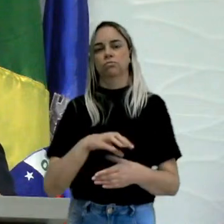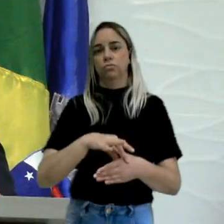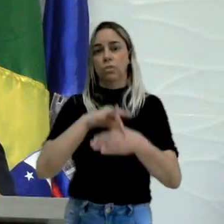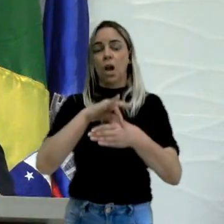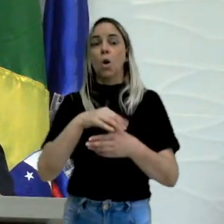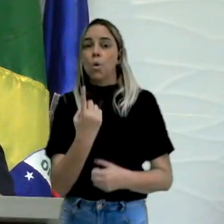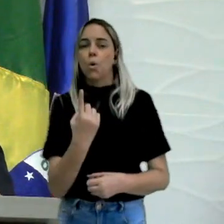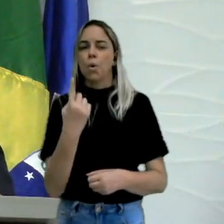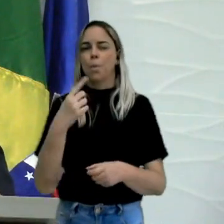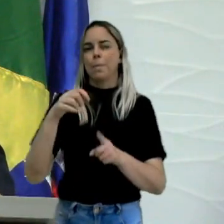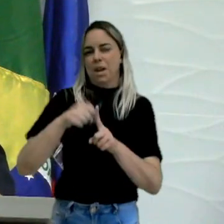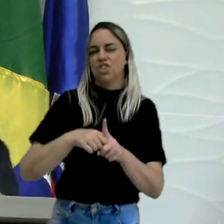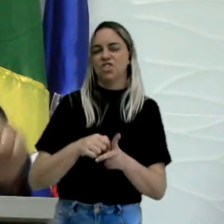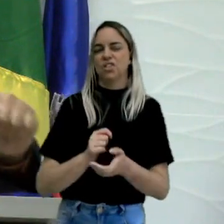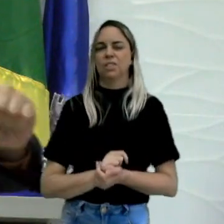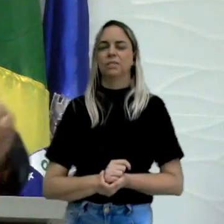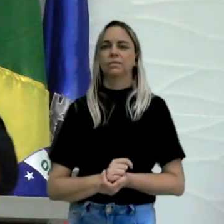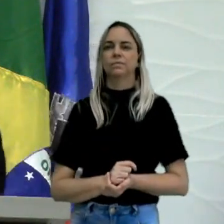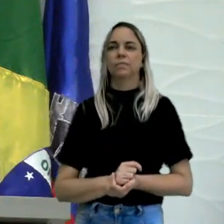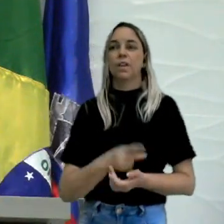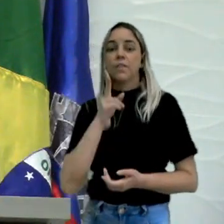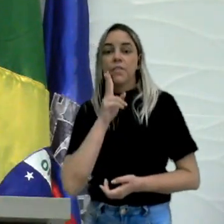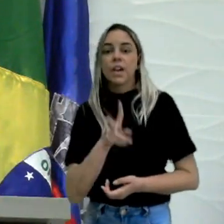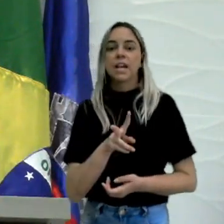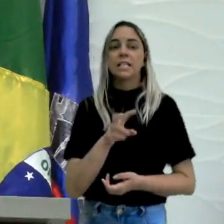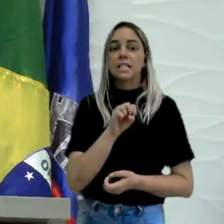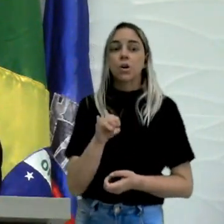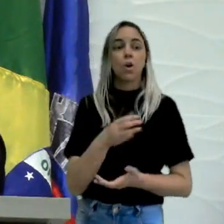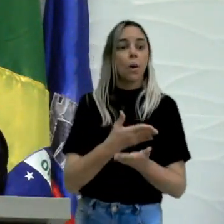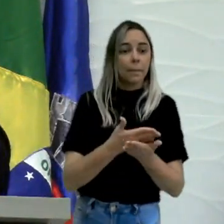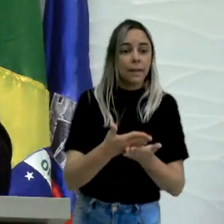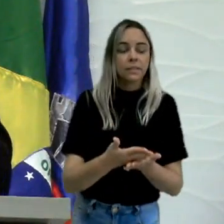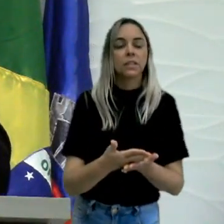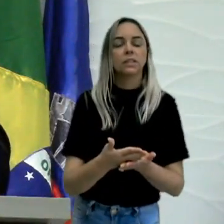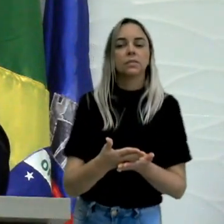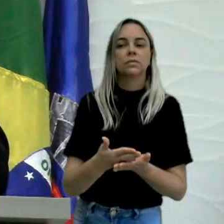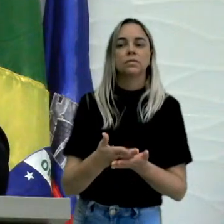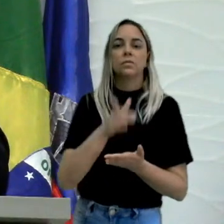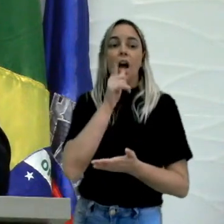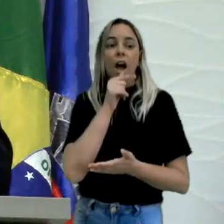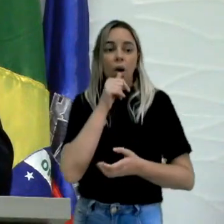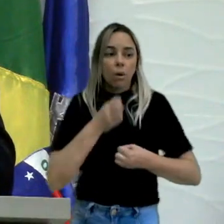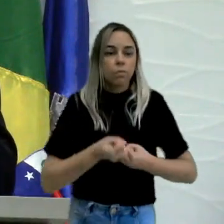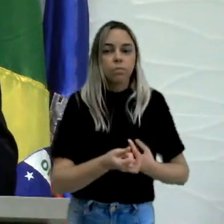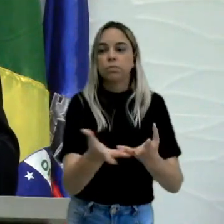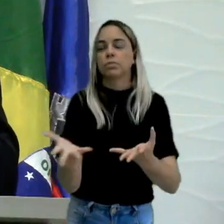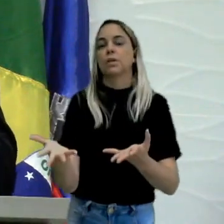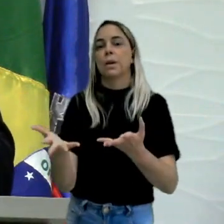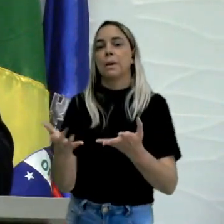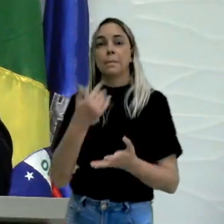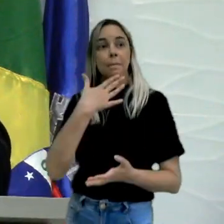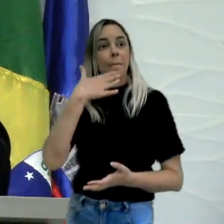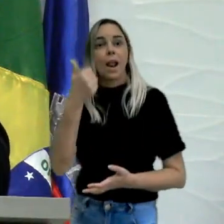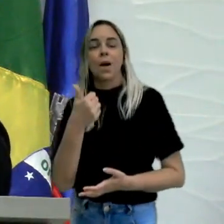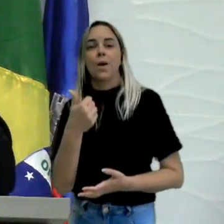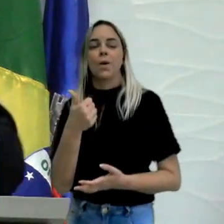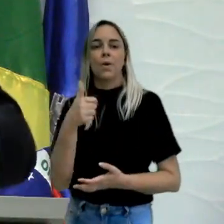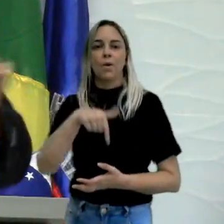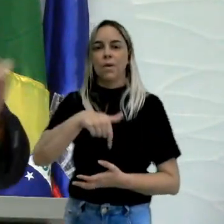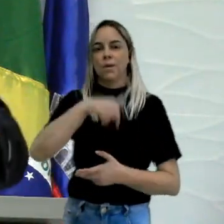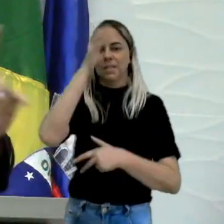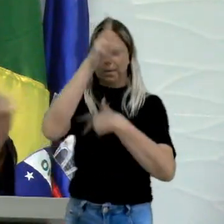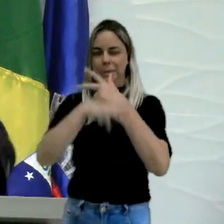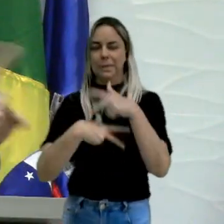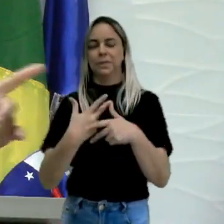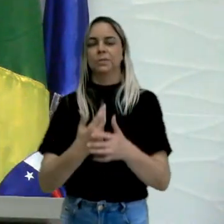1 mês, para ver se começa a abastecer com melhor qualidade os São Bentenses.